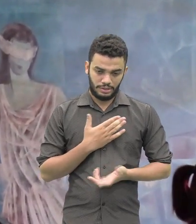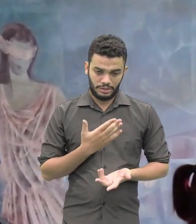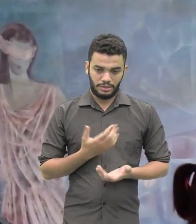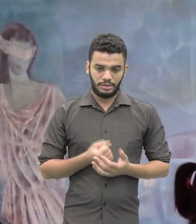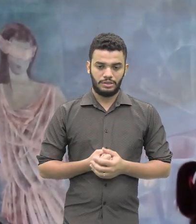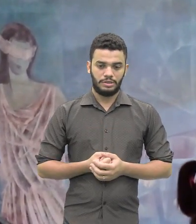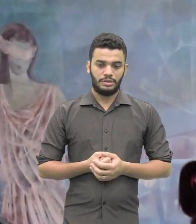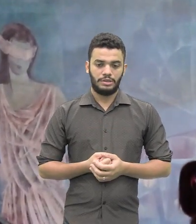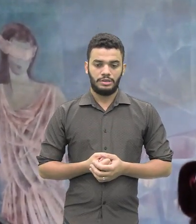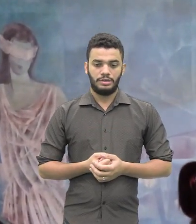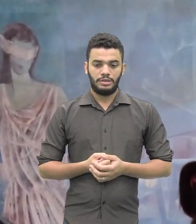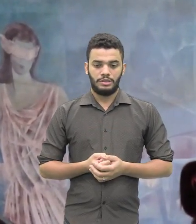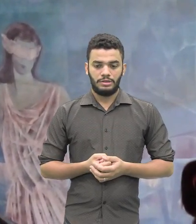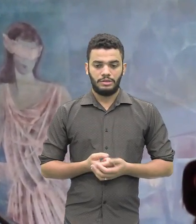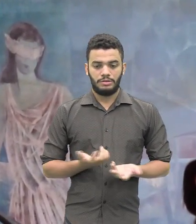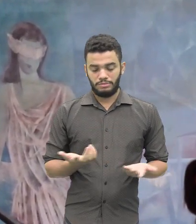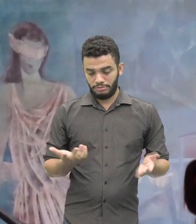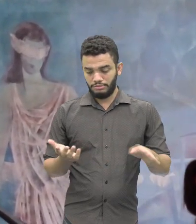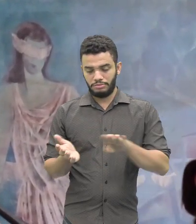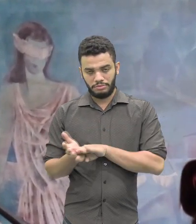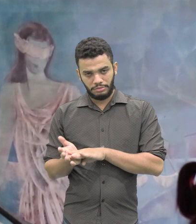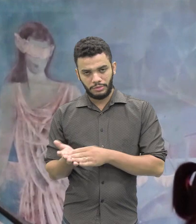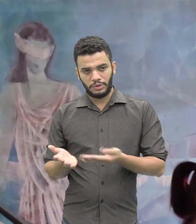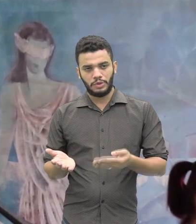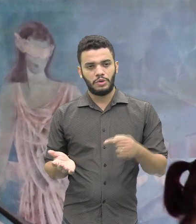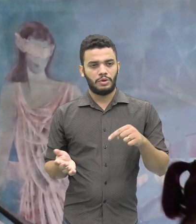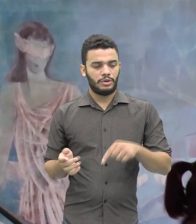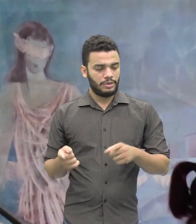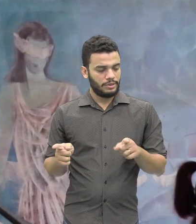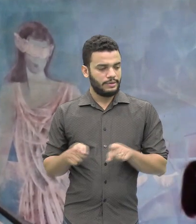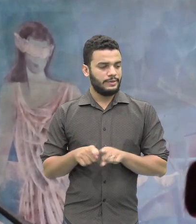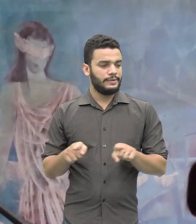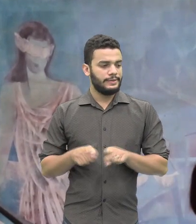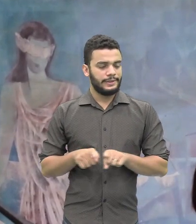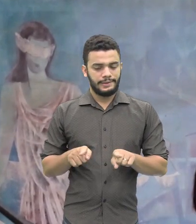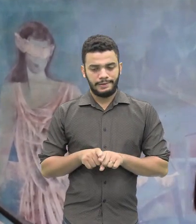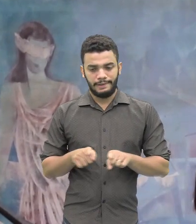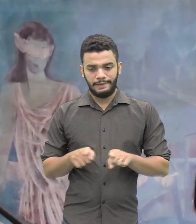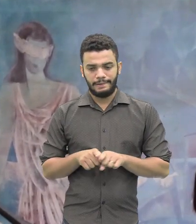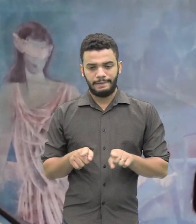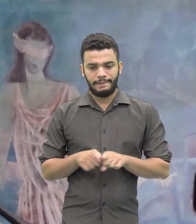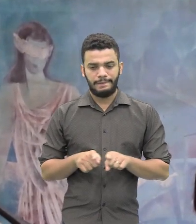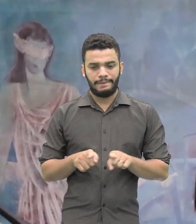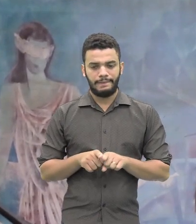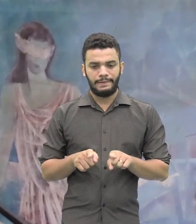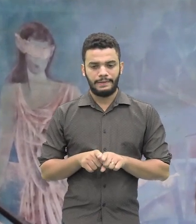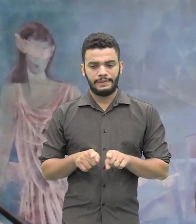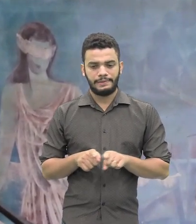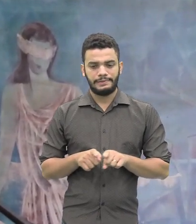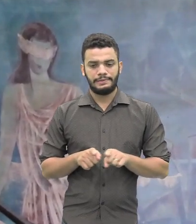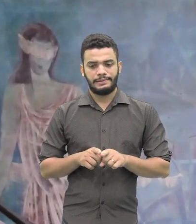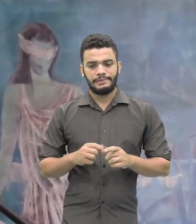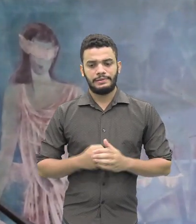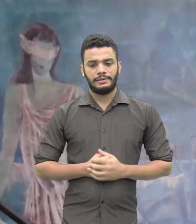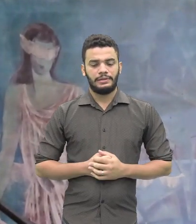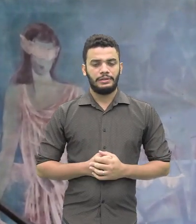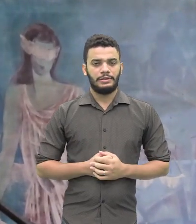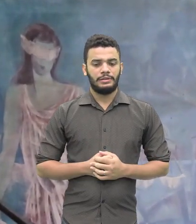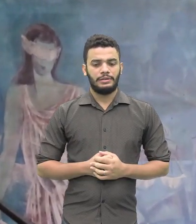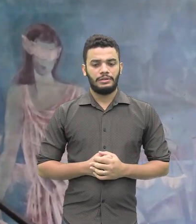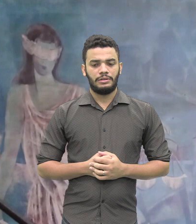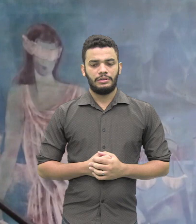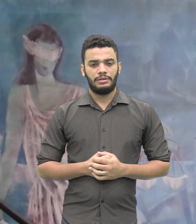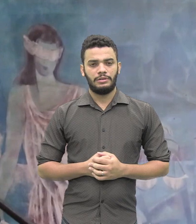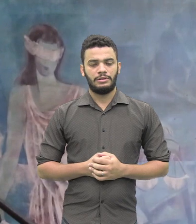promotora da Justiça da infância que nos ajuda muito com a grande parceira nosso Muito obrigado